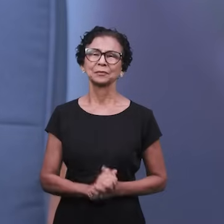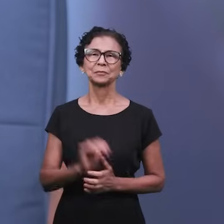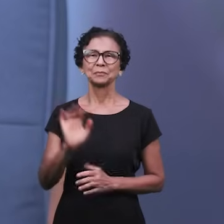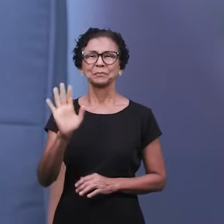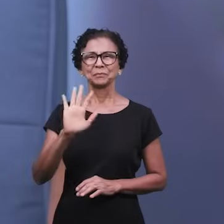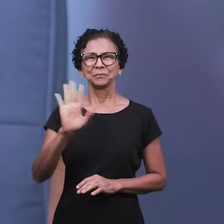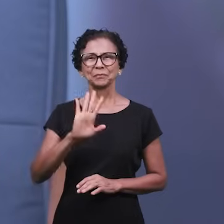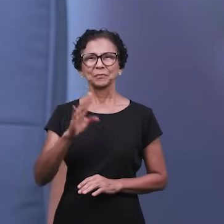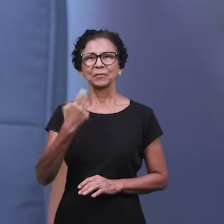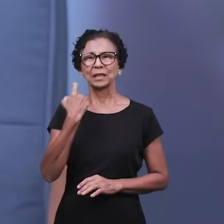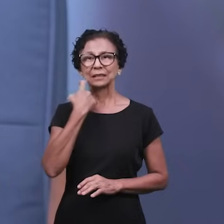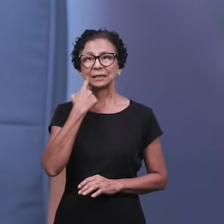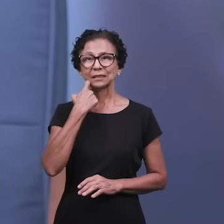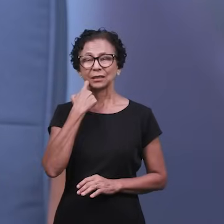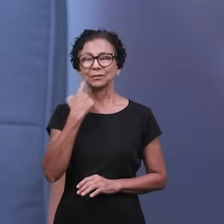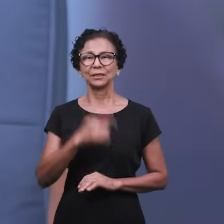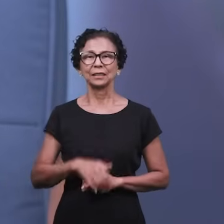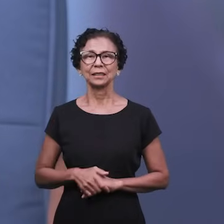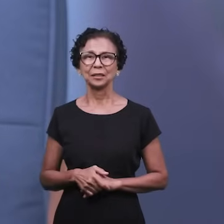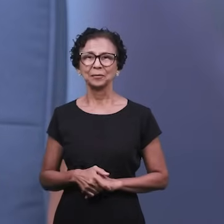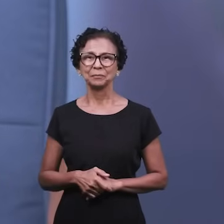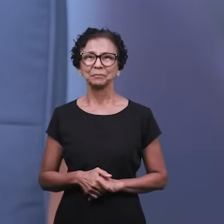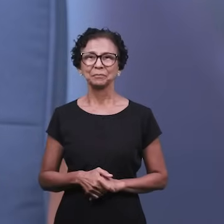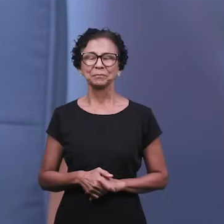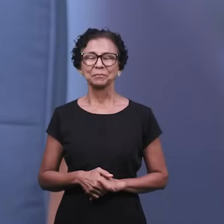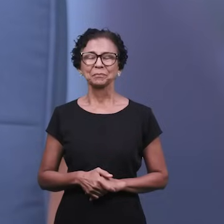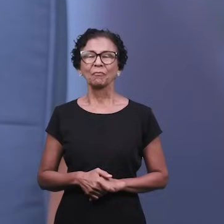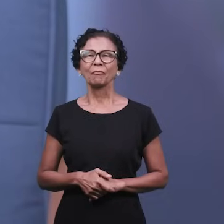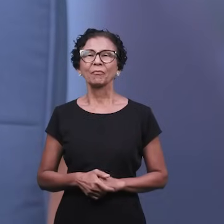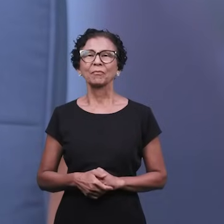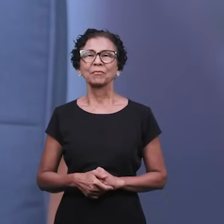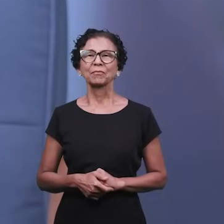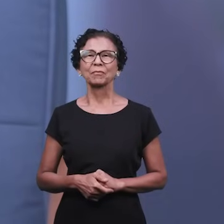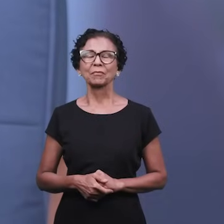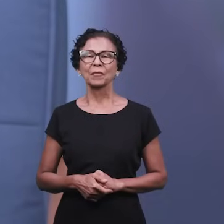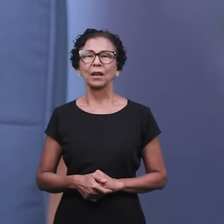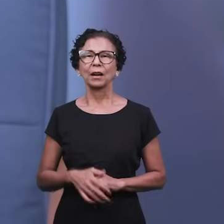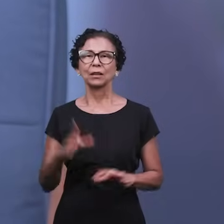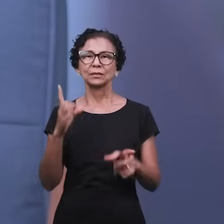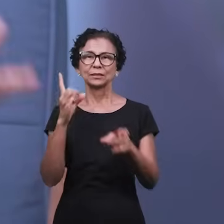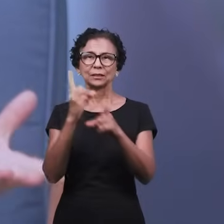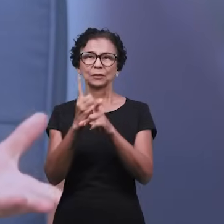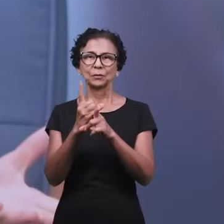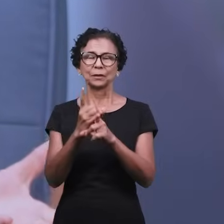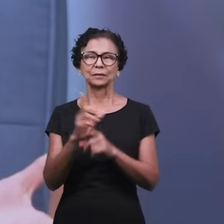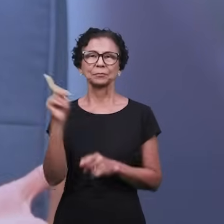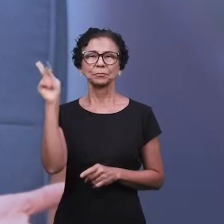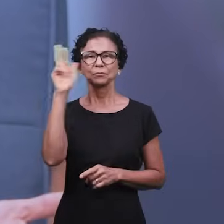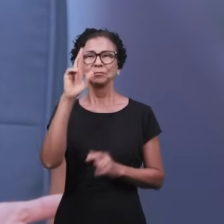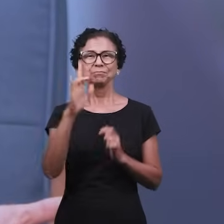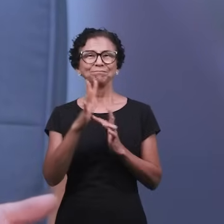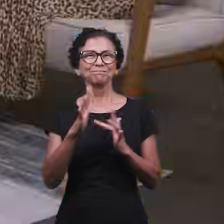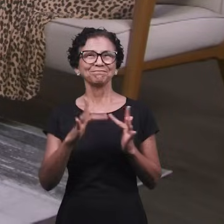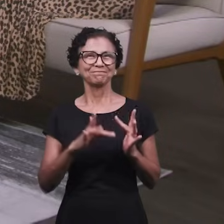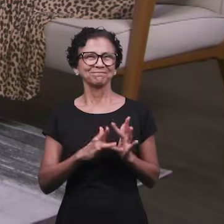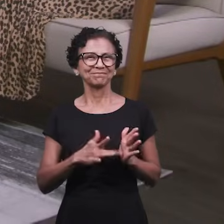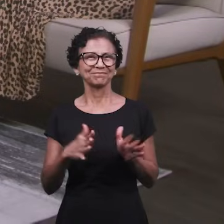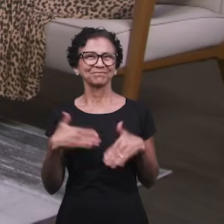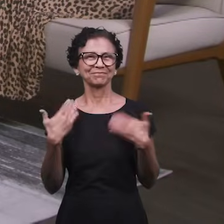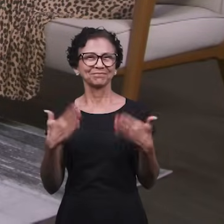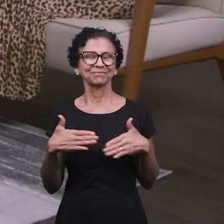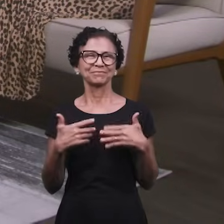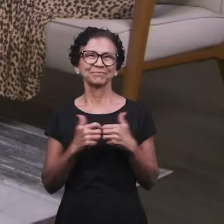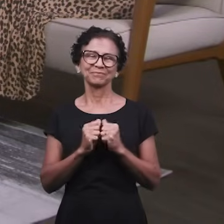a próxima sexta-feira, antes do programa Família, um Projeto de Deus. A paz do Senhor, meninas, uma